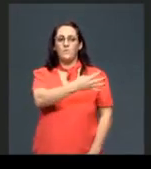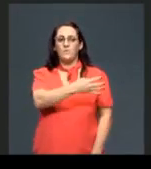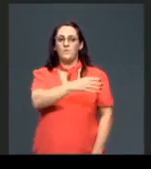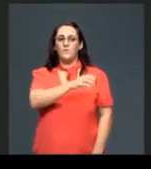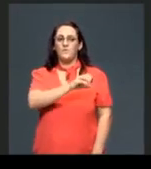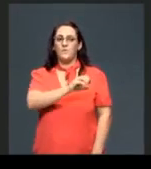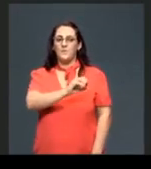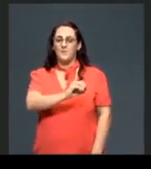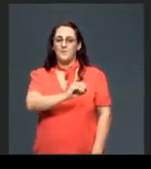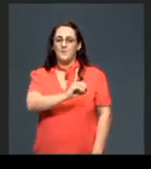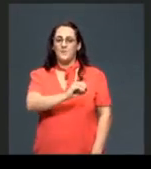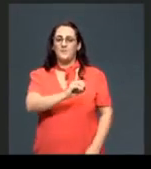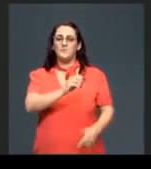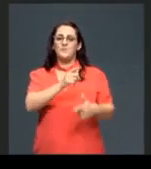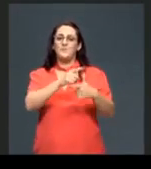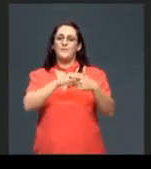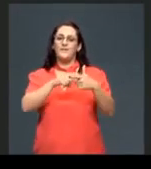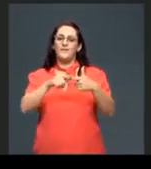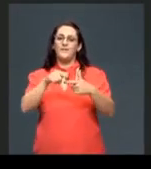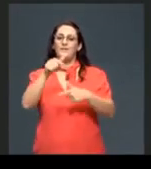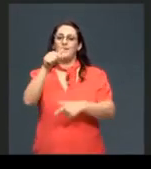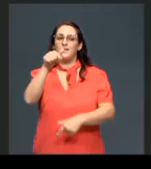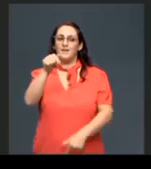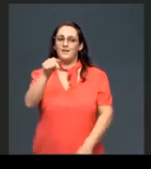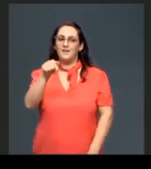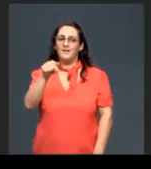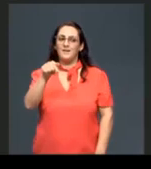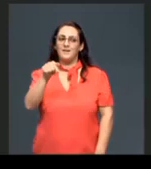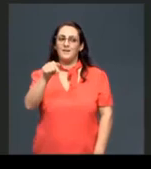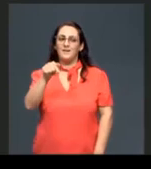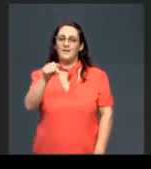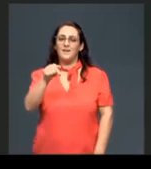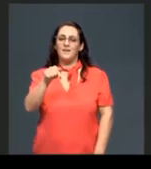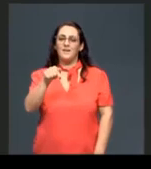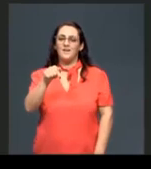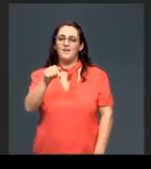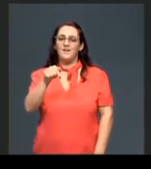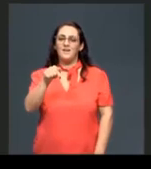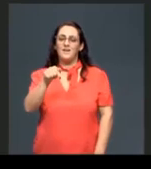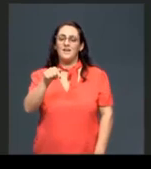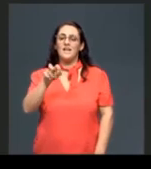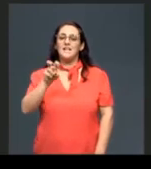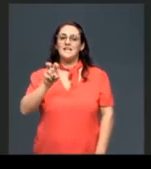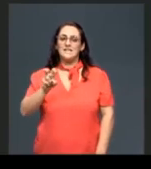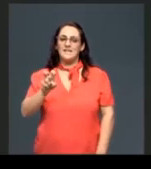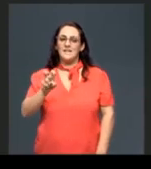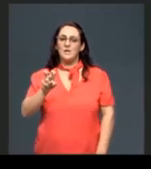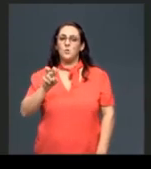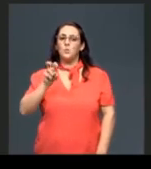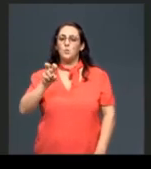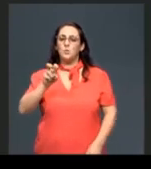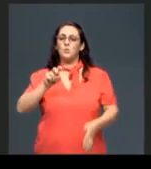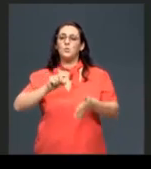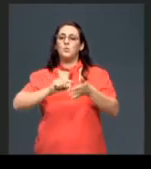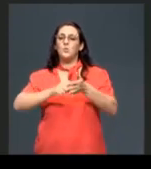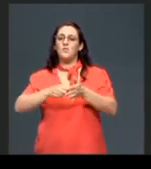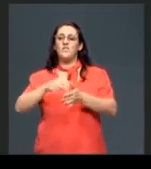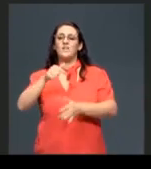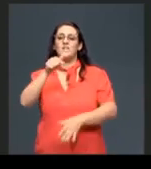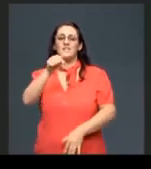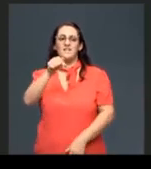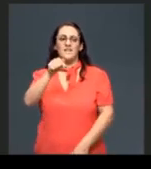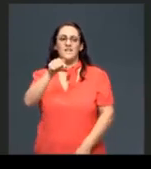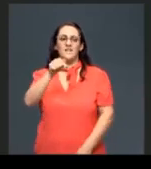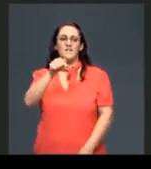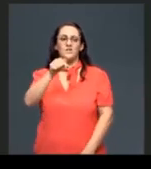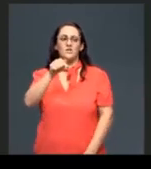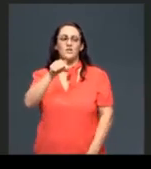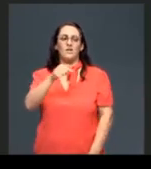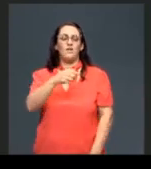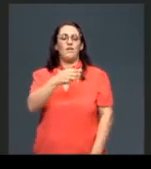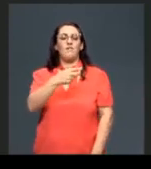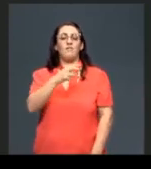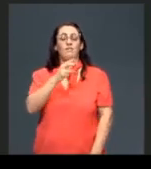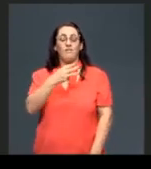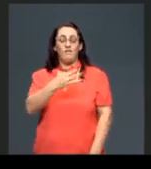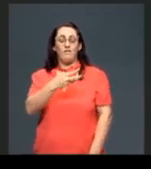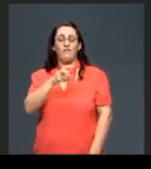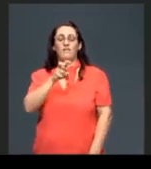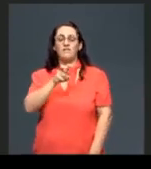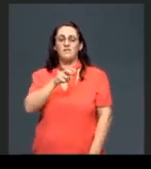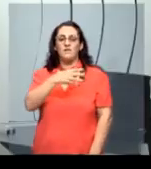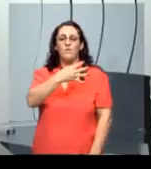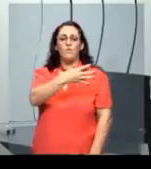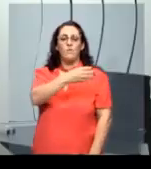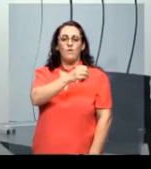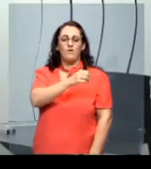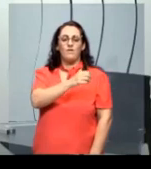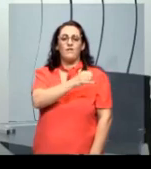40 dividido por 7. Dá 5. 7 vezes 5, 35.